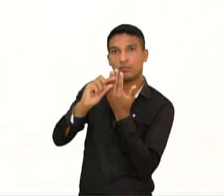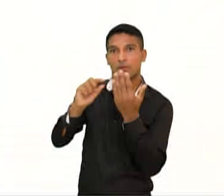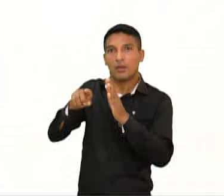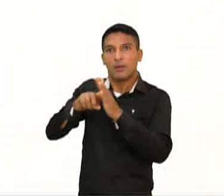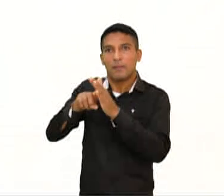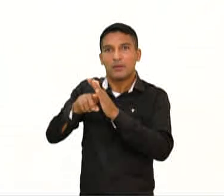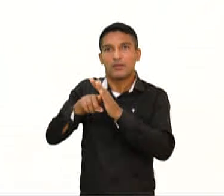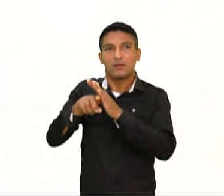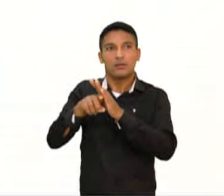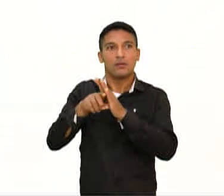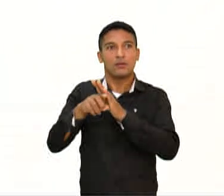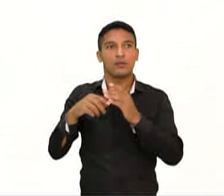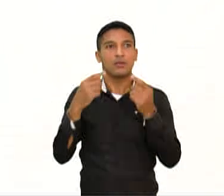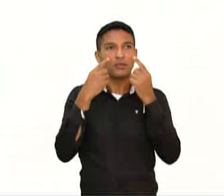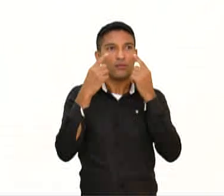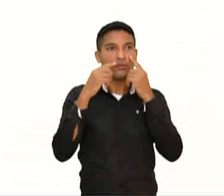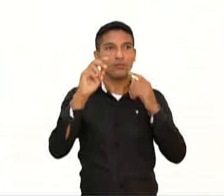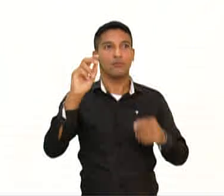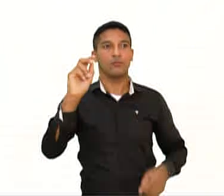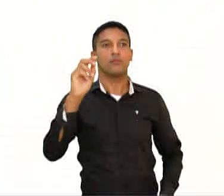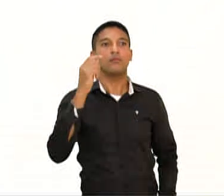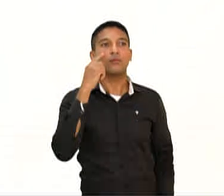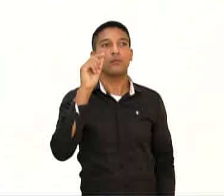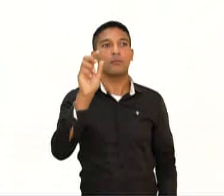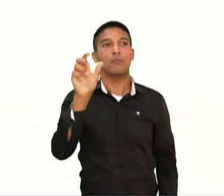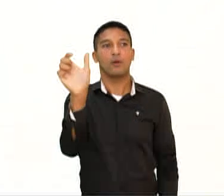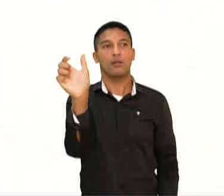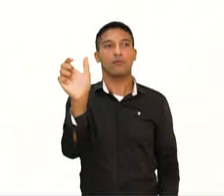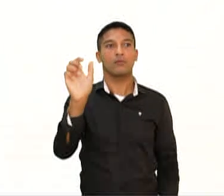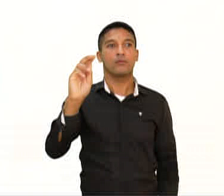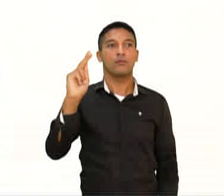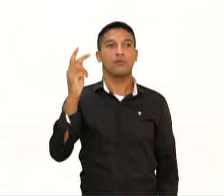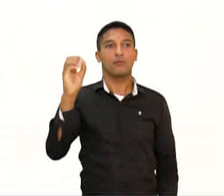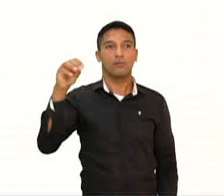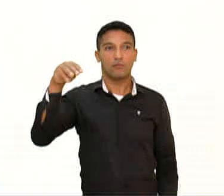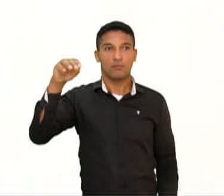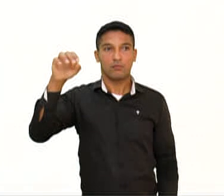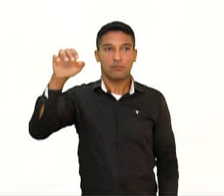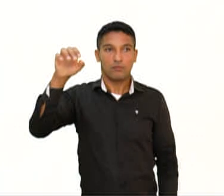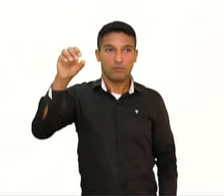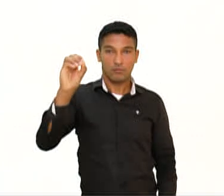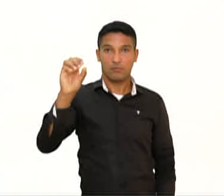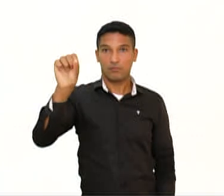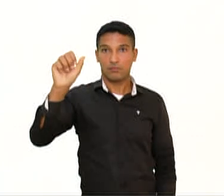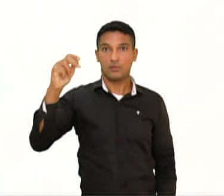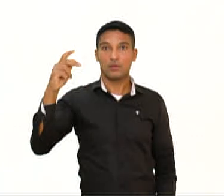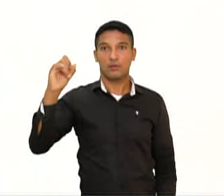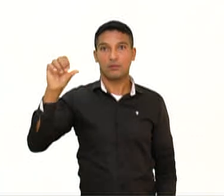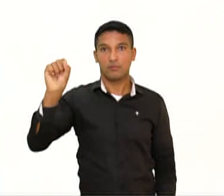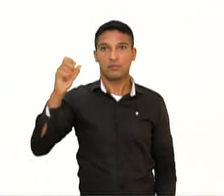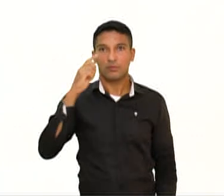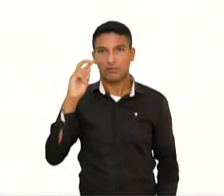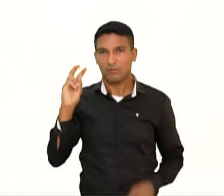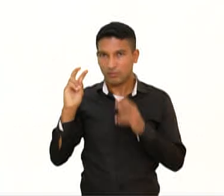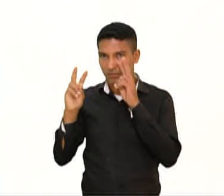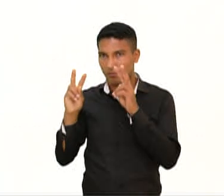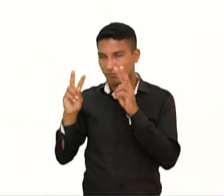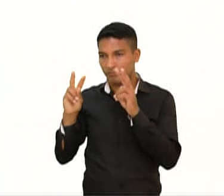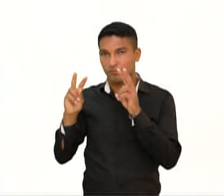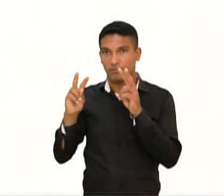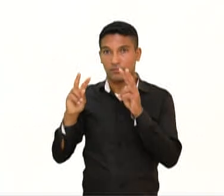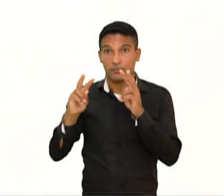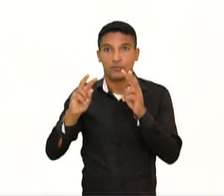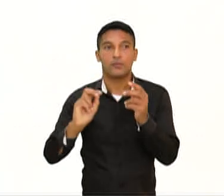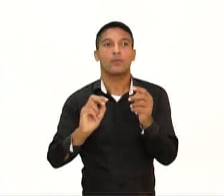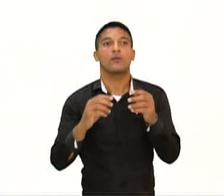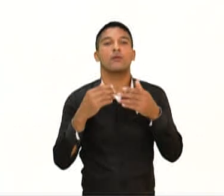em itálico, mas eu já saquei isso e você também deve ter sacado. Beleza? Prosseguindo. Claramente, as partes do